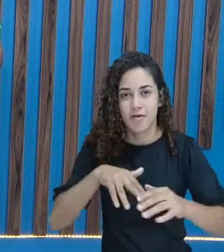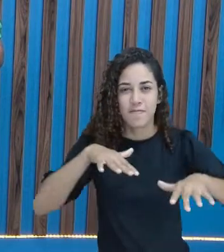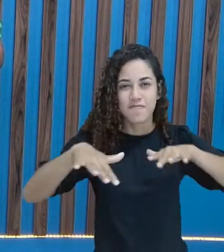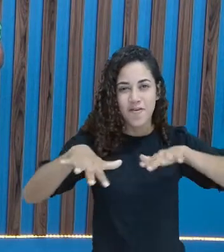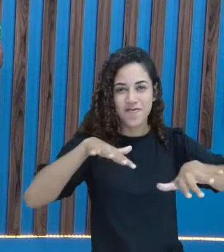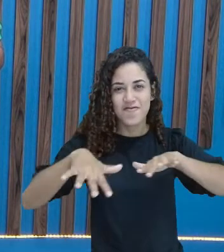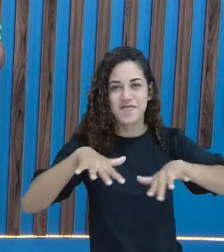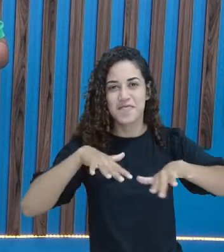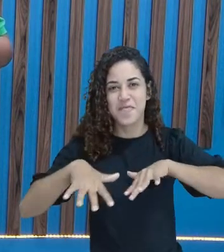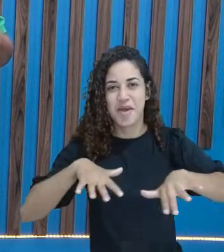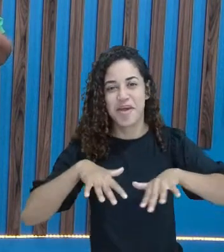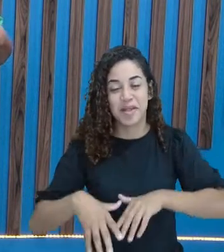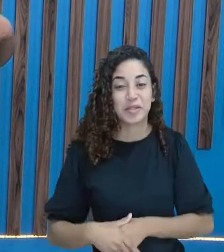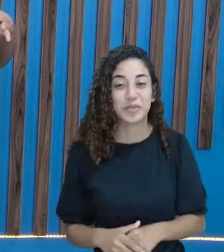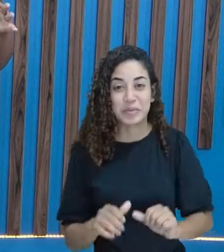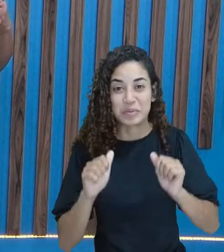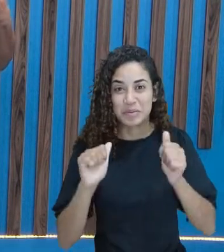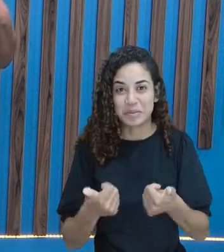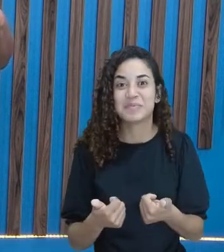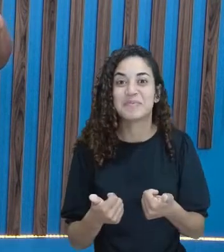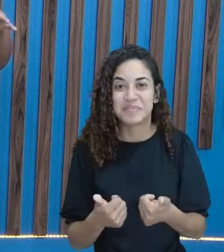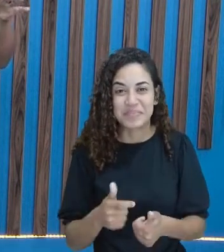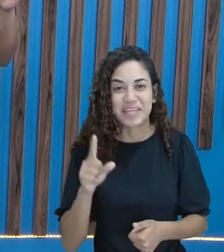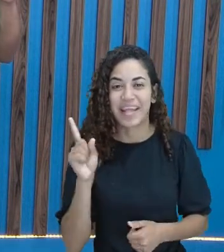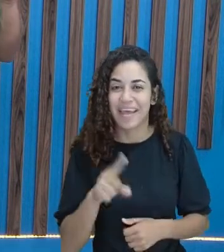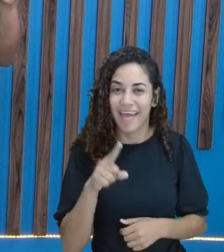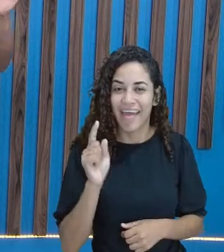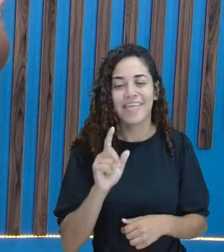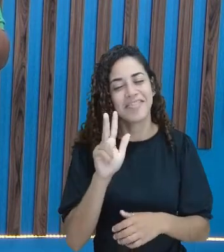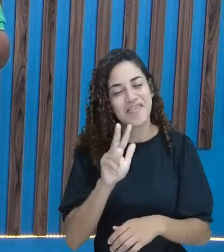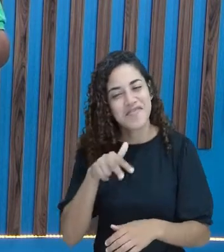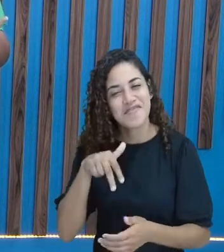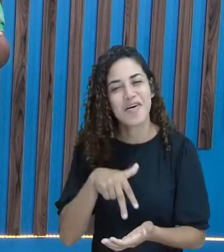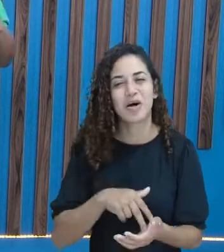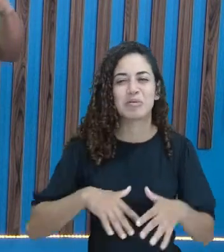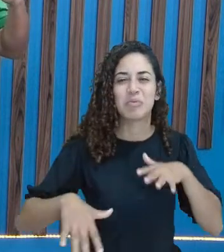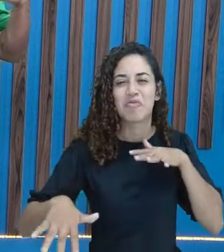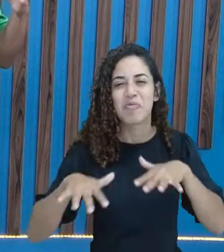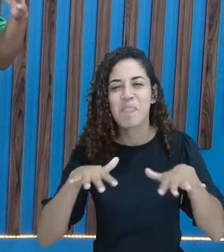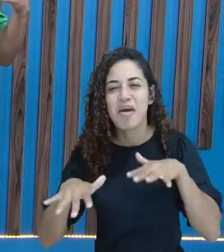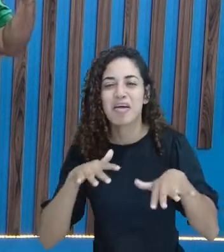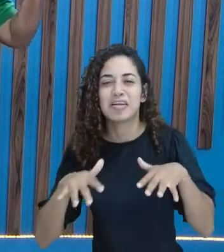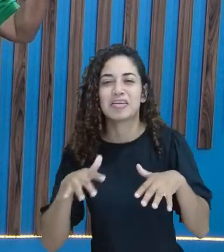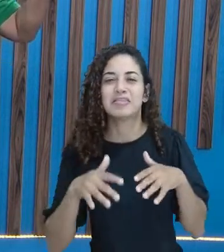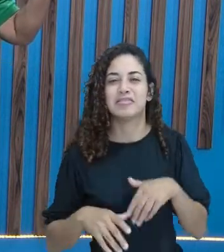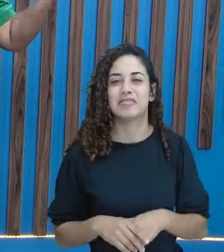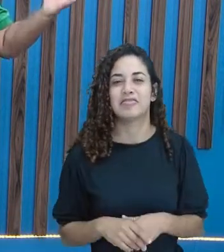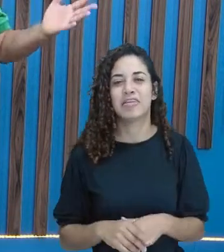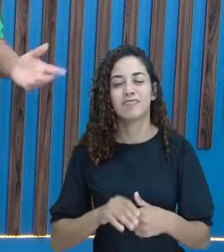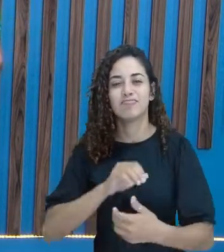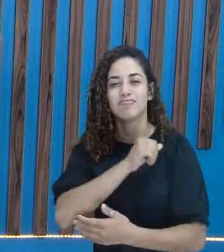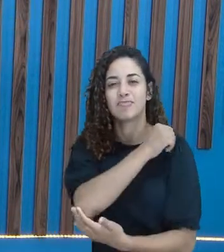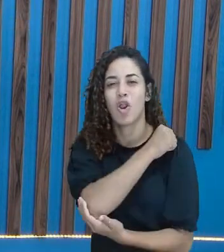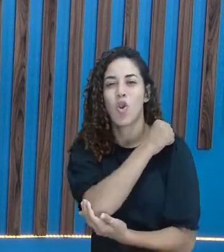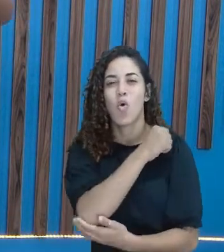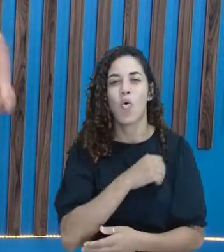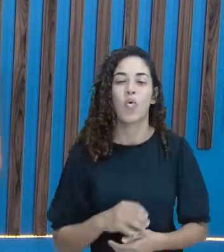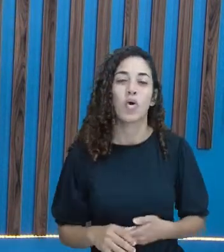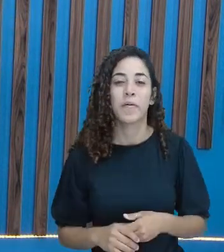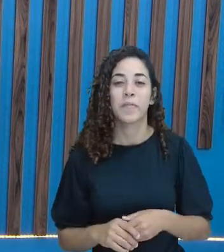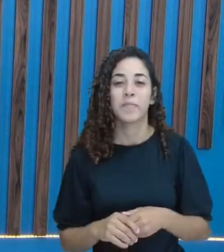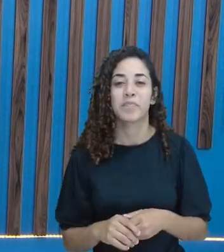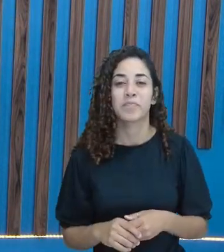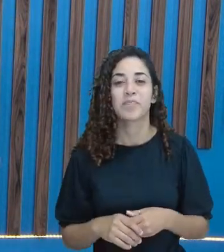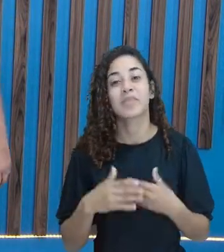movimentar. Isso mesmo. Se levanta, movimenta, se estica, alonga. E vamos